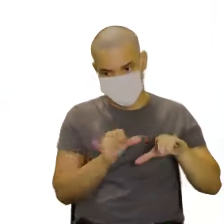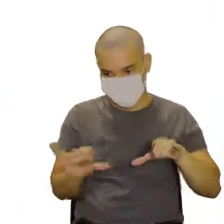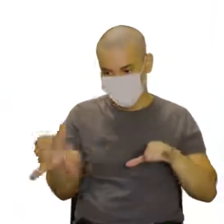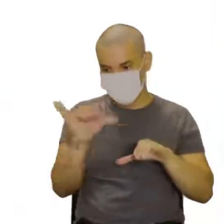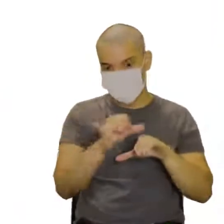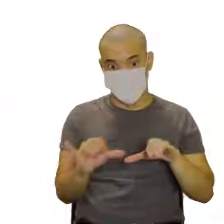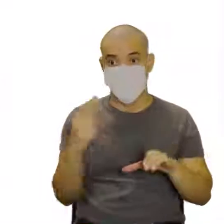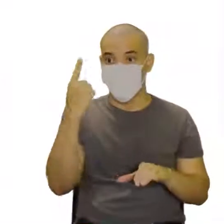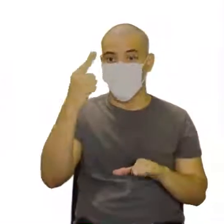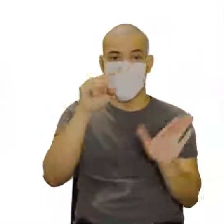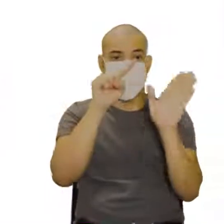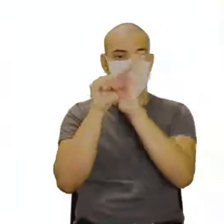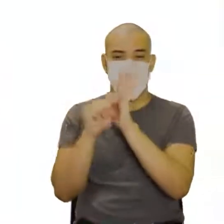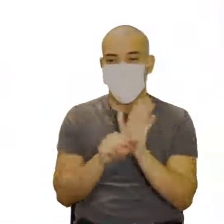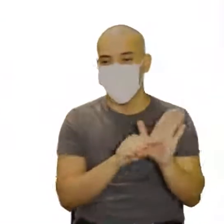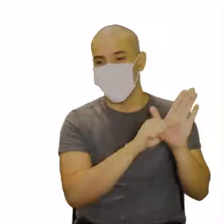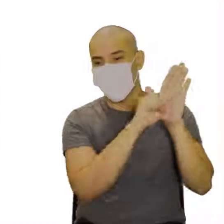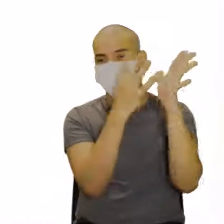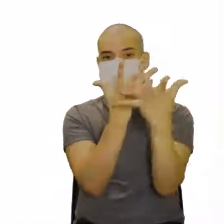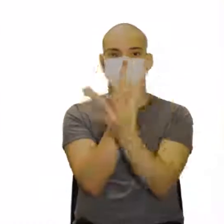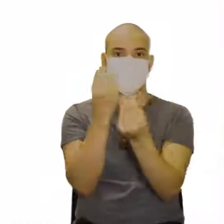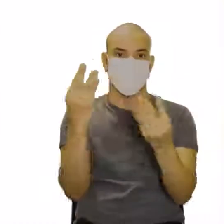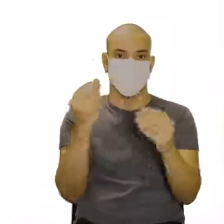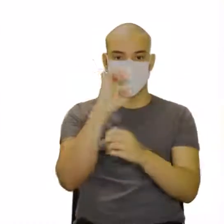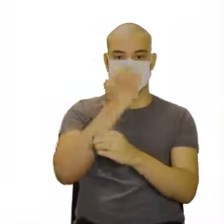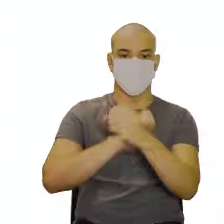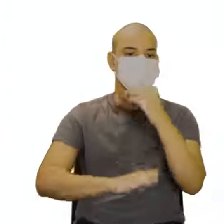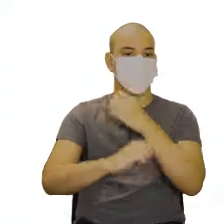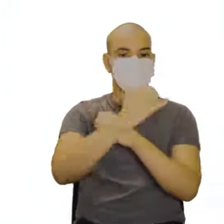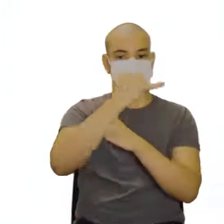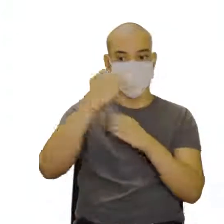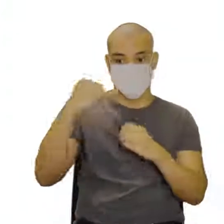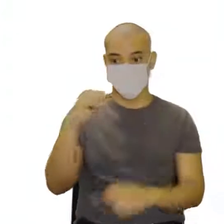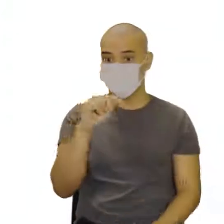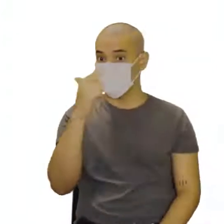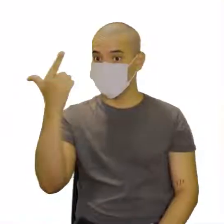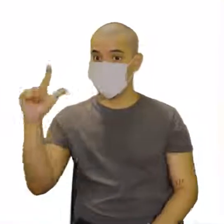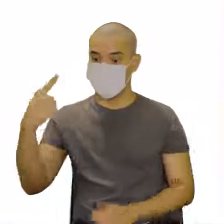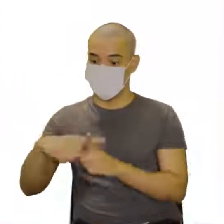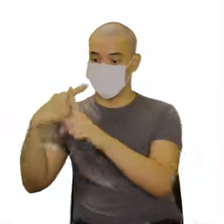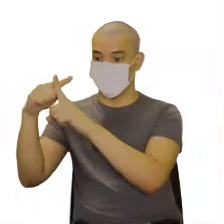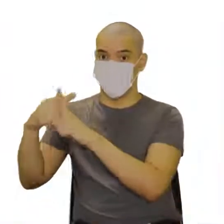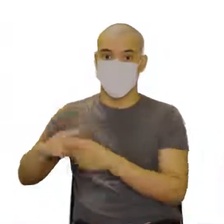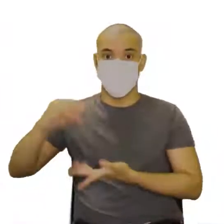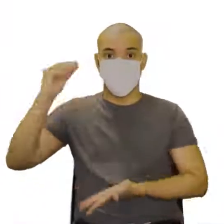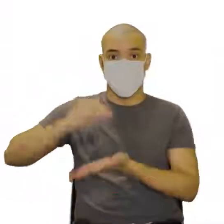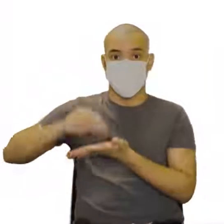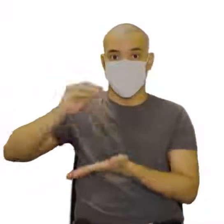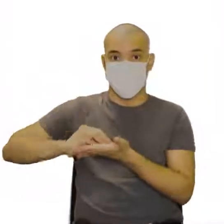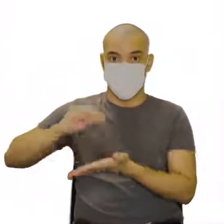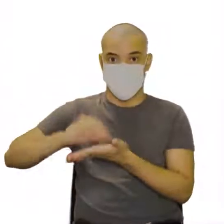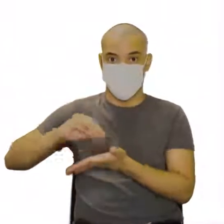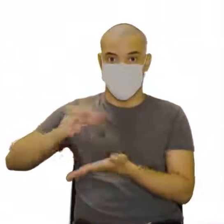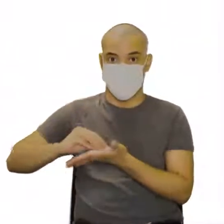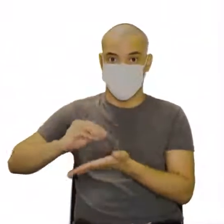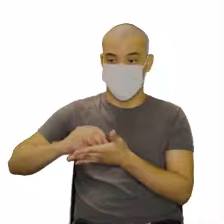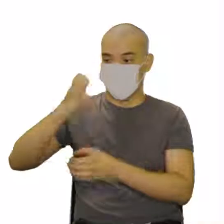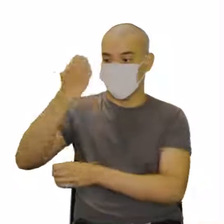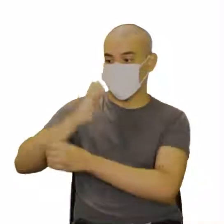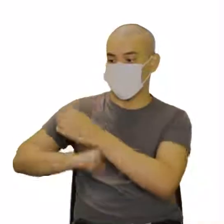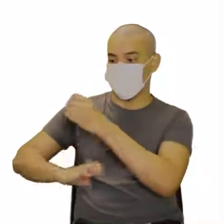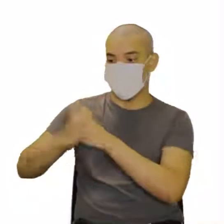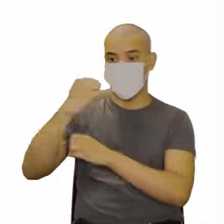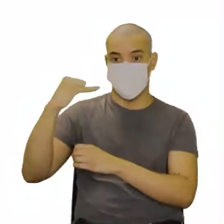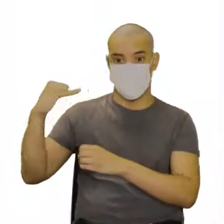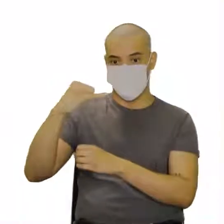ficar negativamente carregada com excesso de elétrons e a outra vai ficar positivamente carregada com escassez